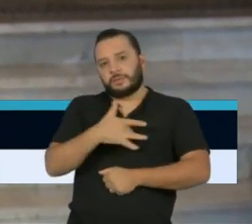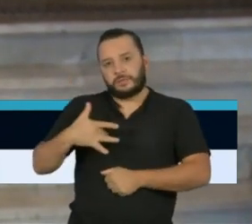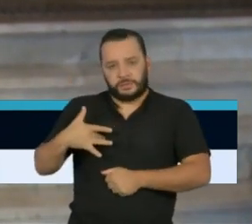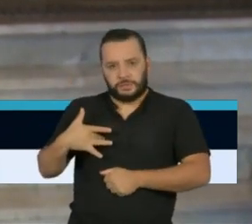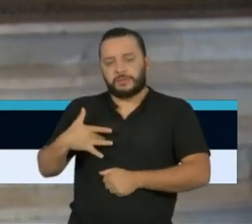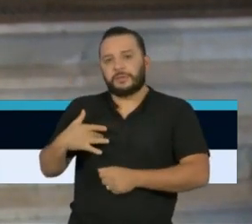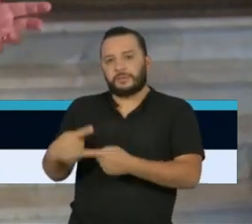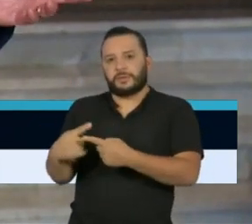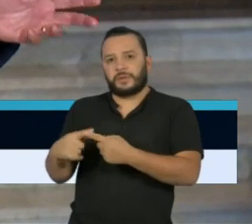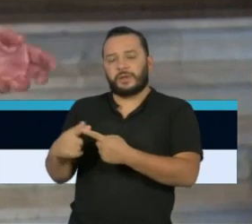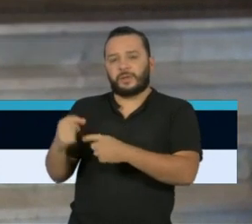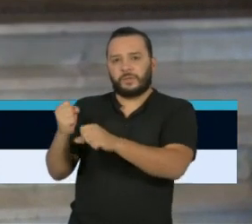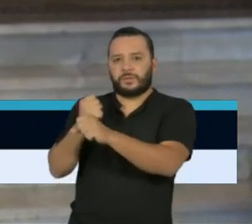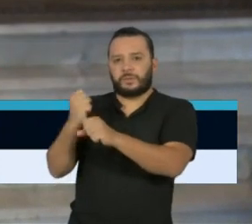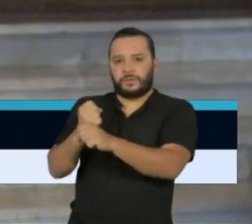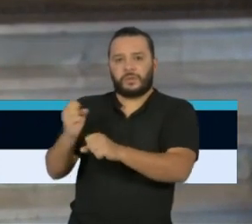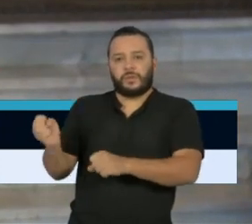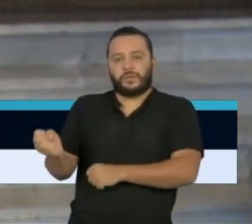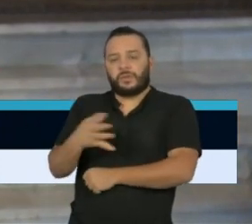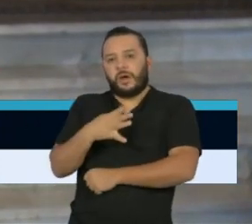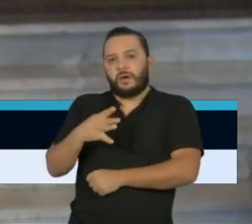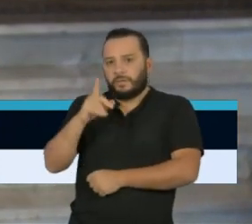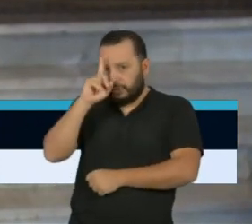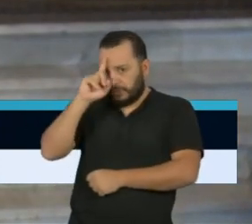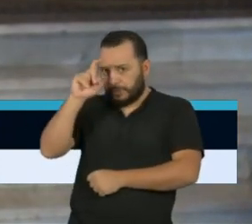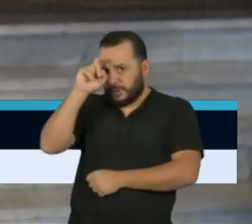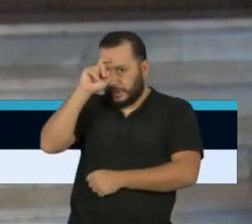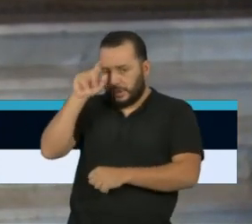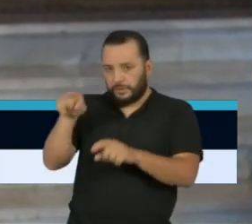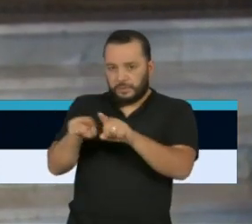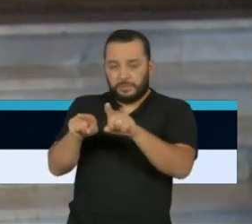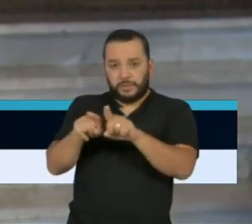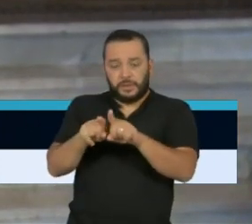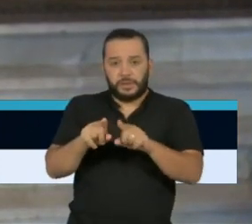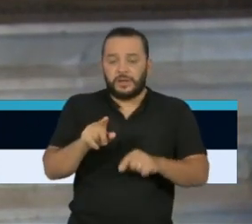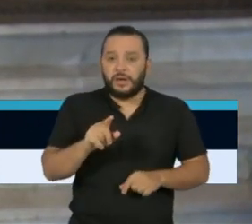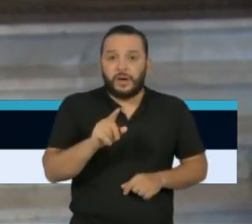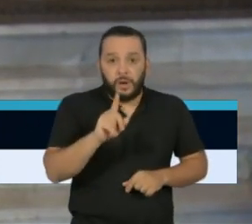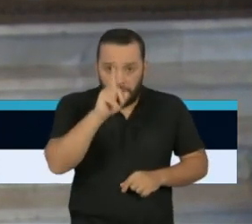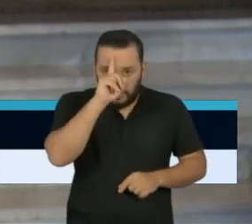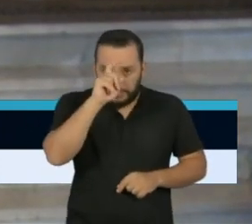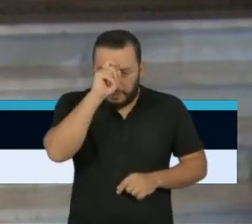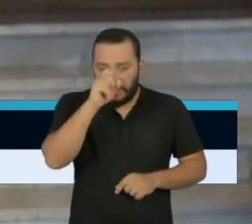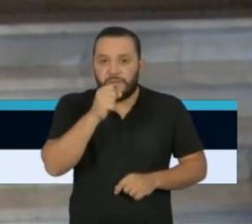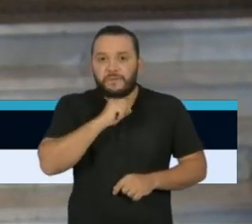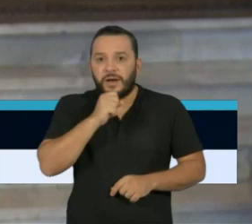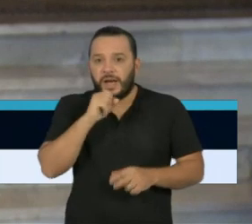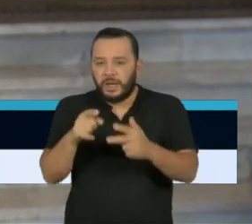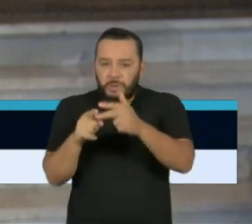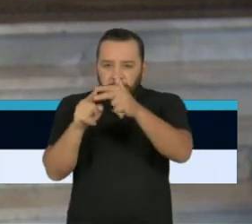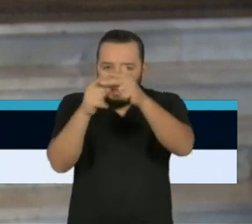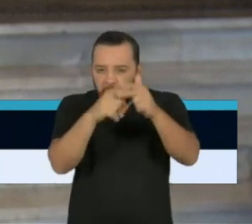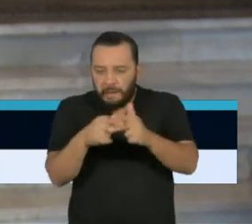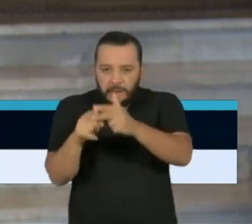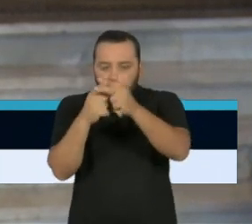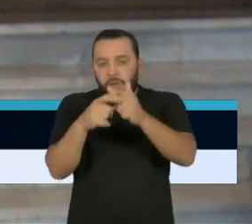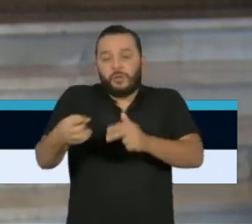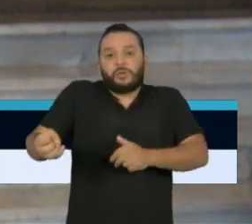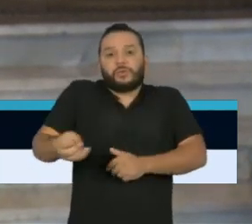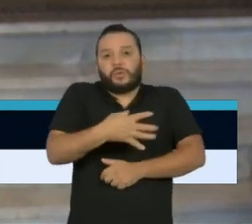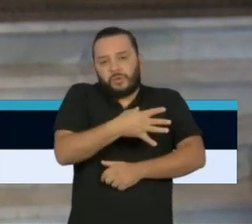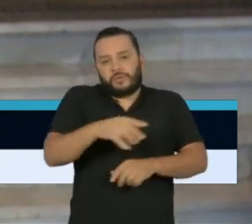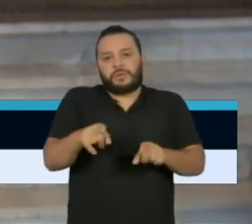hospitais em registro, hospital reformado em Itanhaém, o Irmã Dulce na Praia Grande, os hospitais